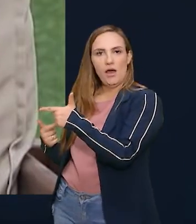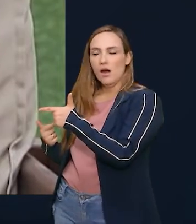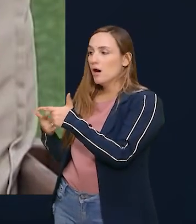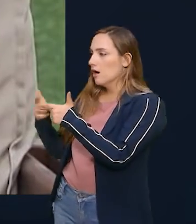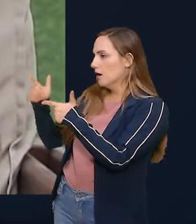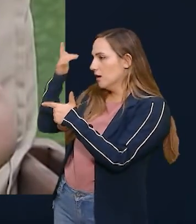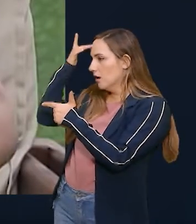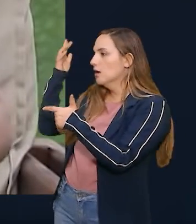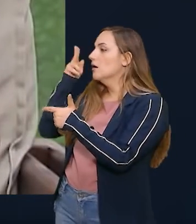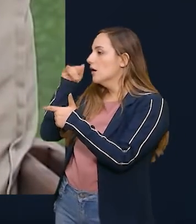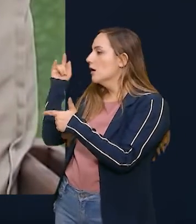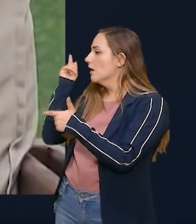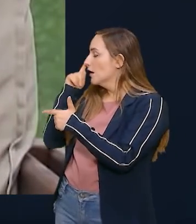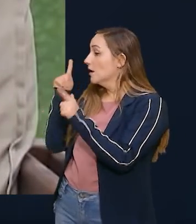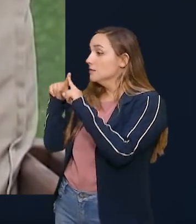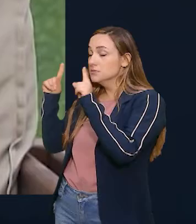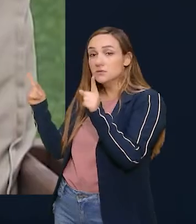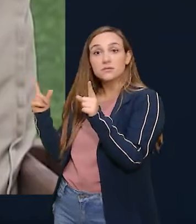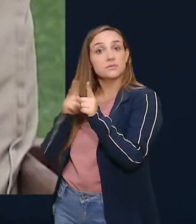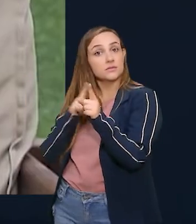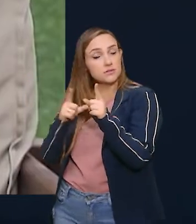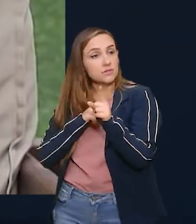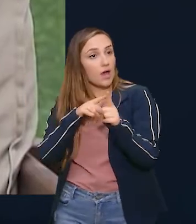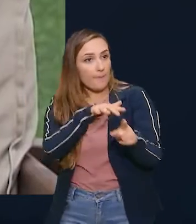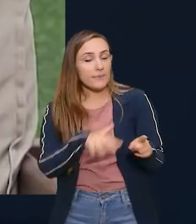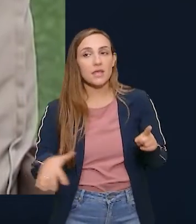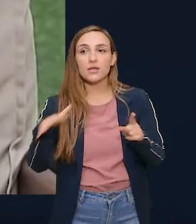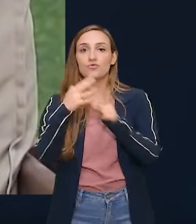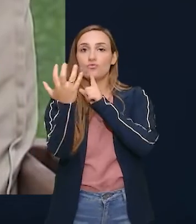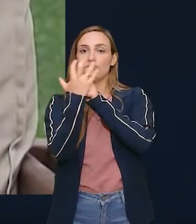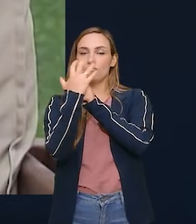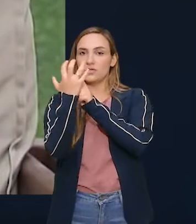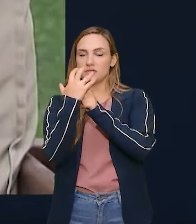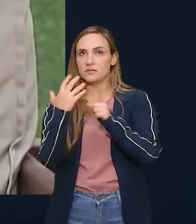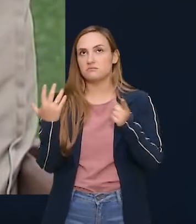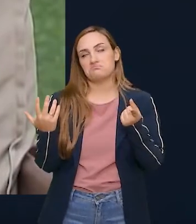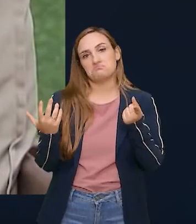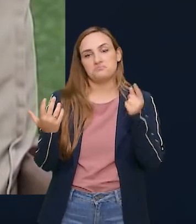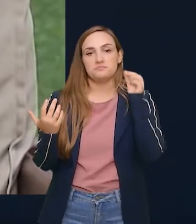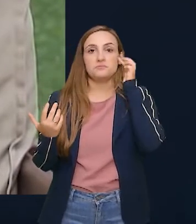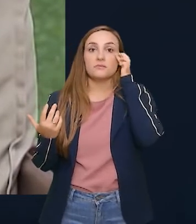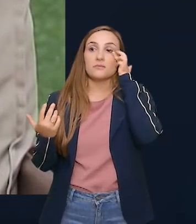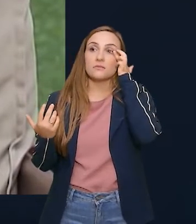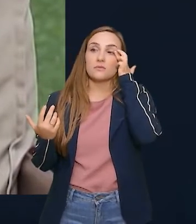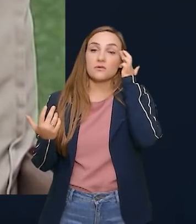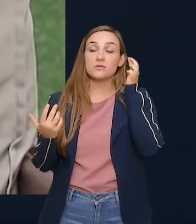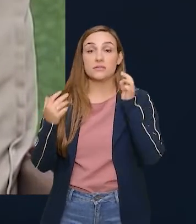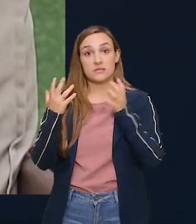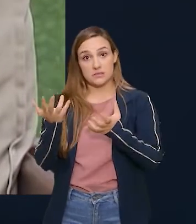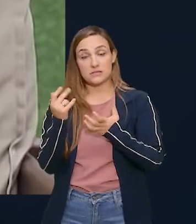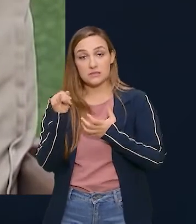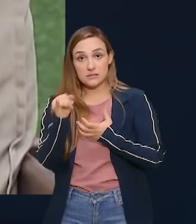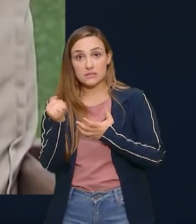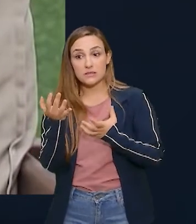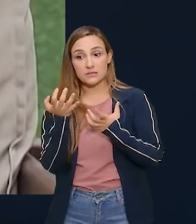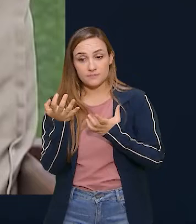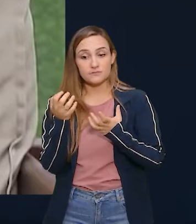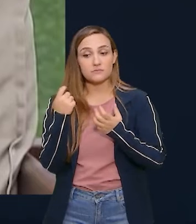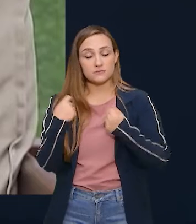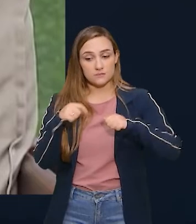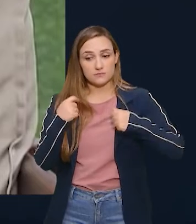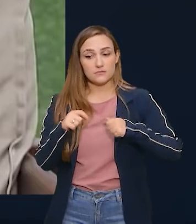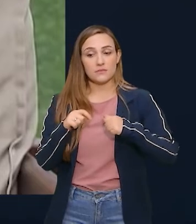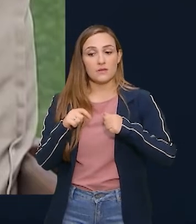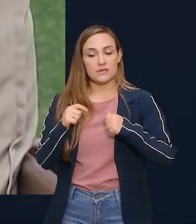com uma variância maior, mas ao mesmo tempo você tem os estímulos do ambiente. E a gente vê que para que essa